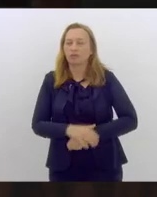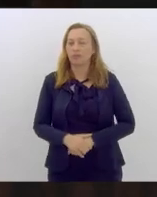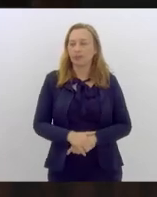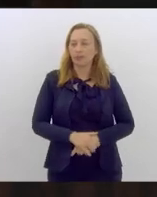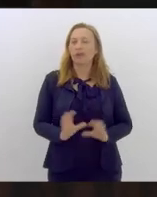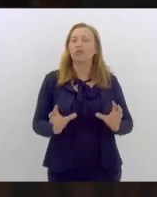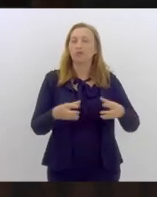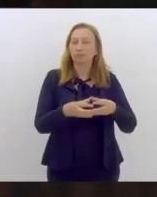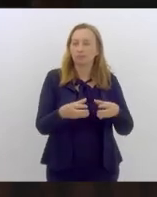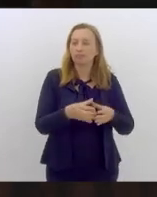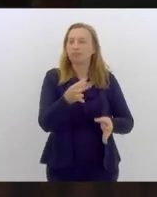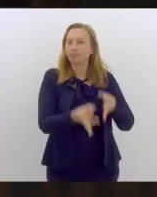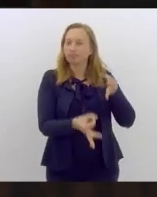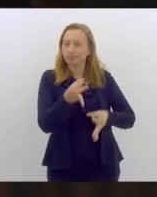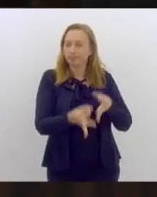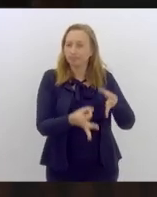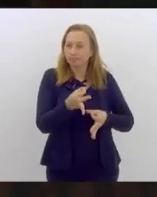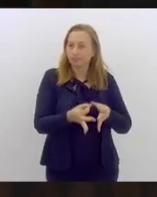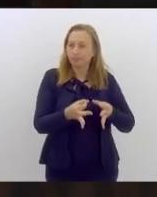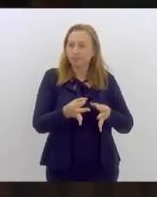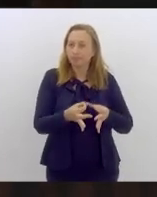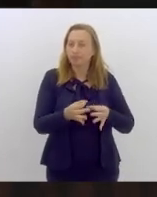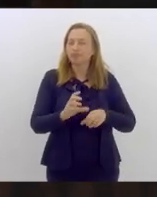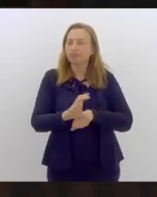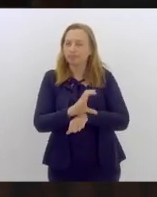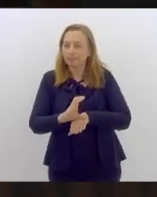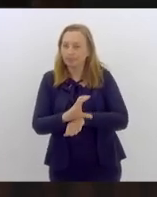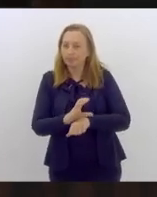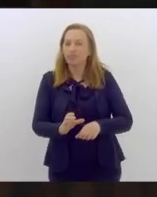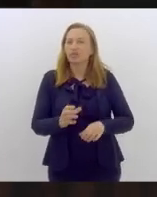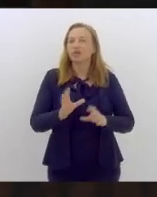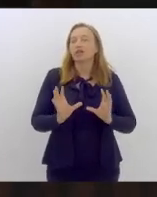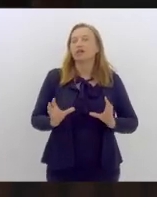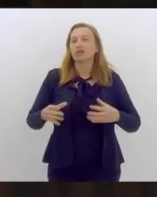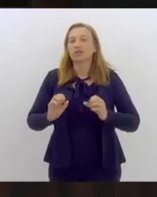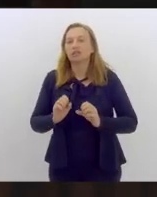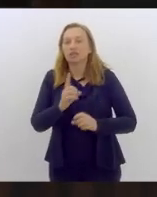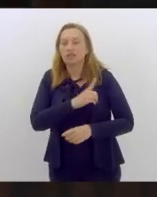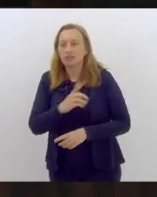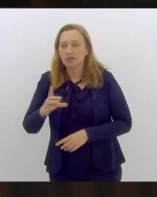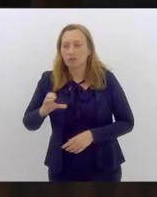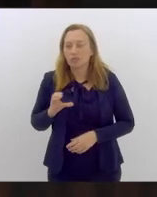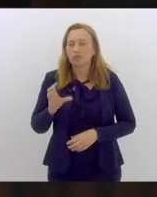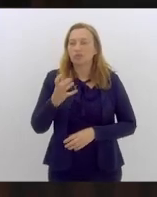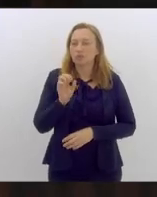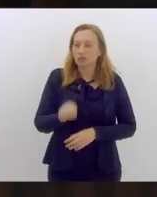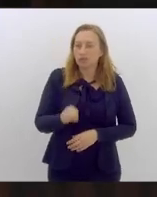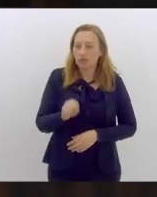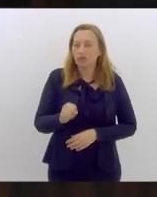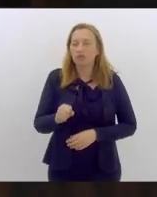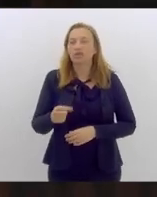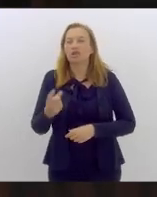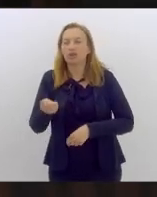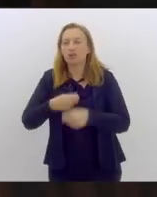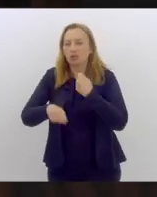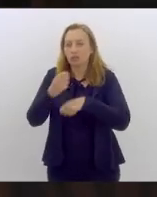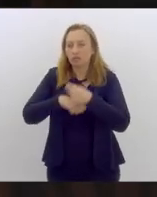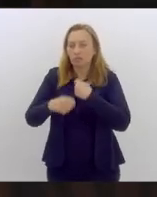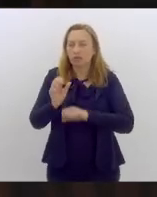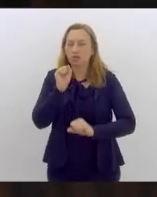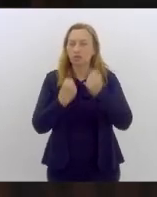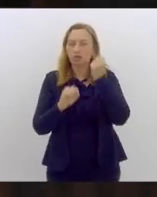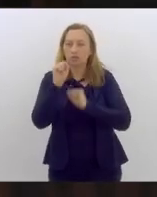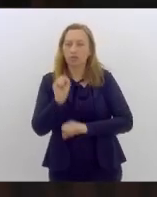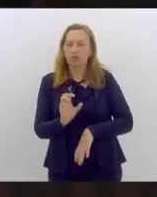Pareceres da Comissão de Constituição e Justiça pela constitucionalidade. De defesa do consumidor, favorável. Economia, indústria e